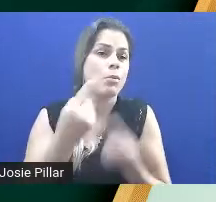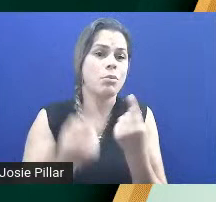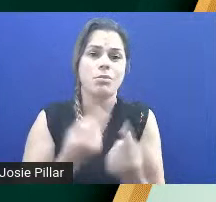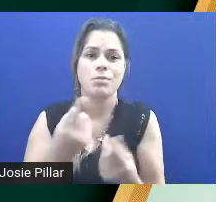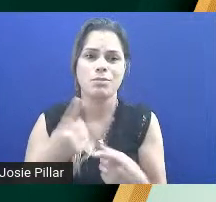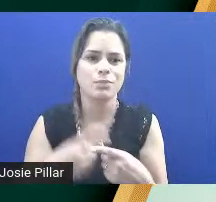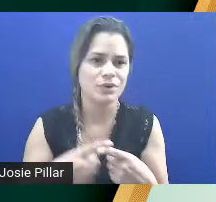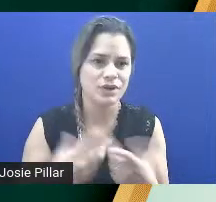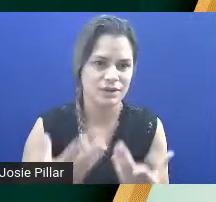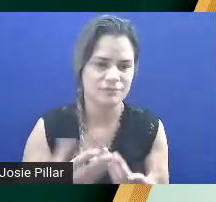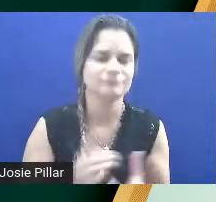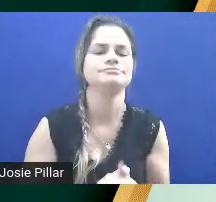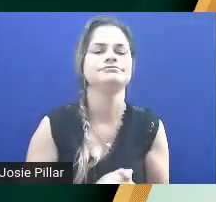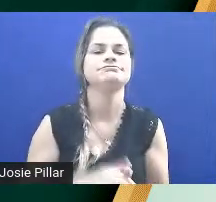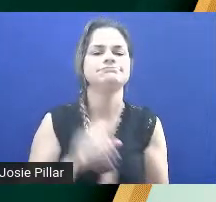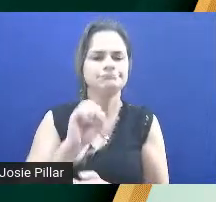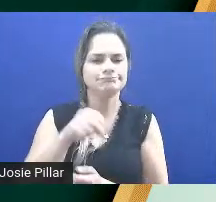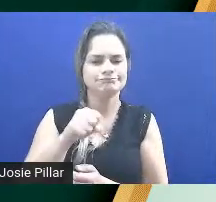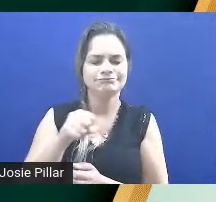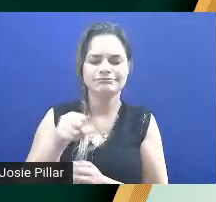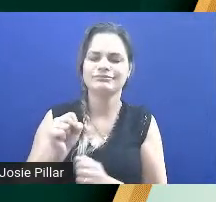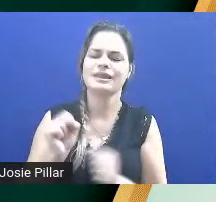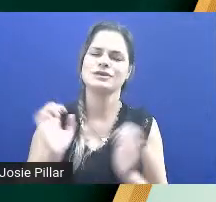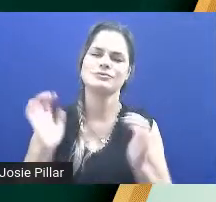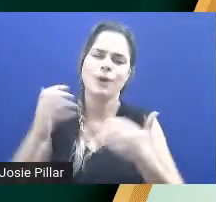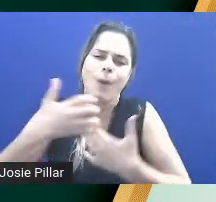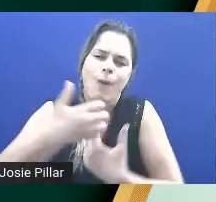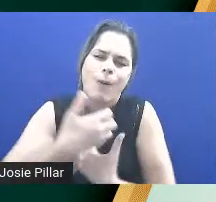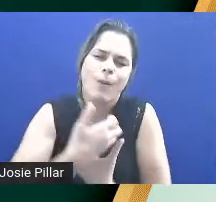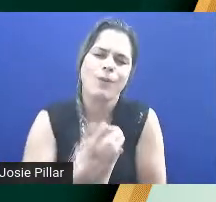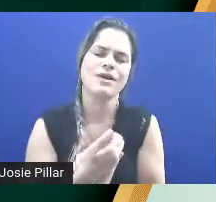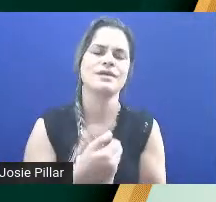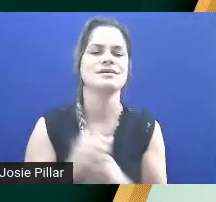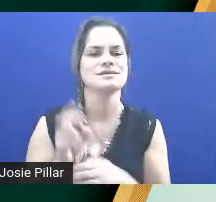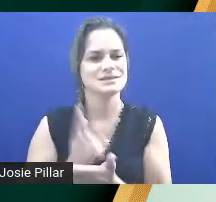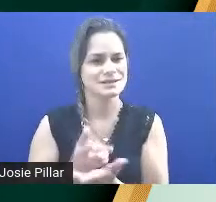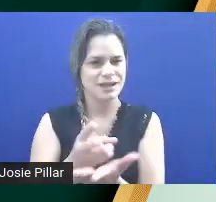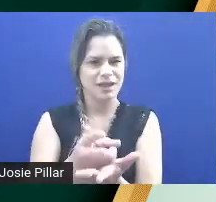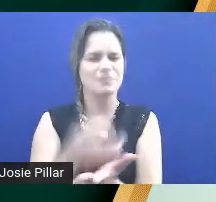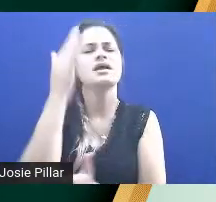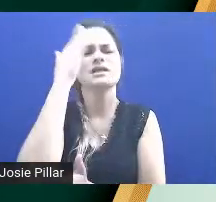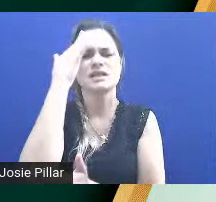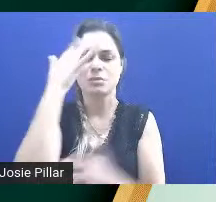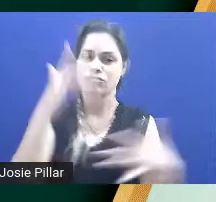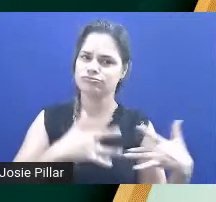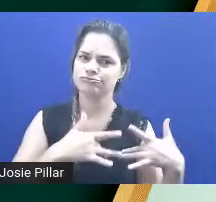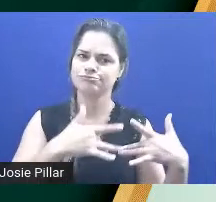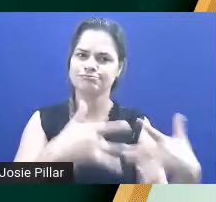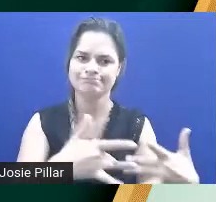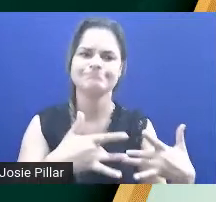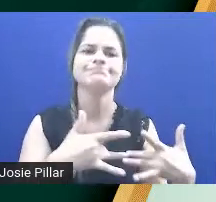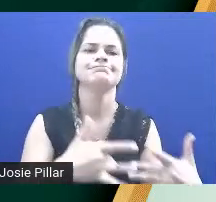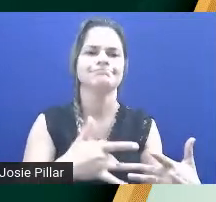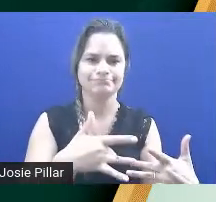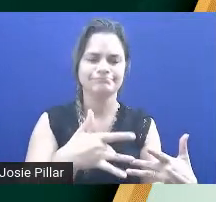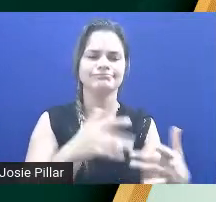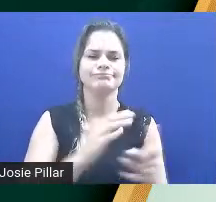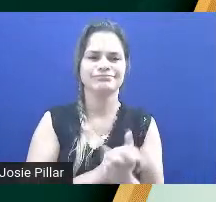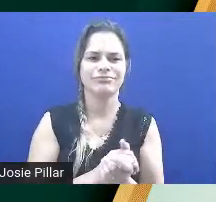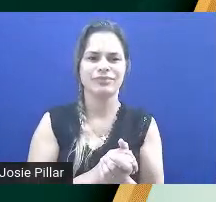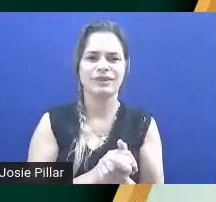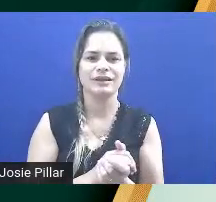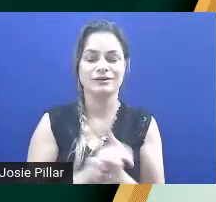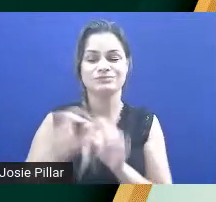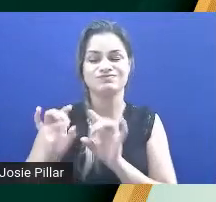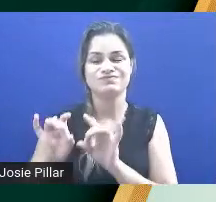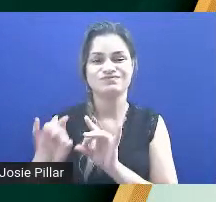serão sempre o nosso refúgio e fortaleza. Sabemos o quanto se dedicaram e quantas renúncias pessoais essa